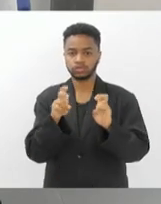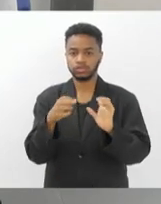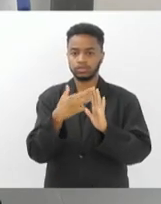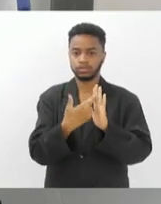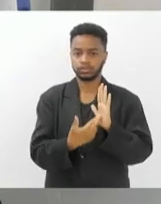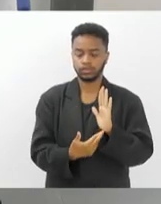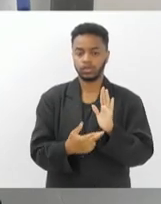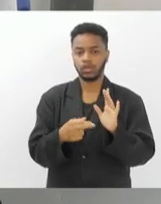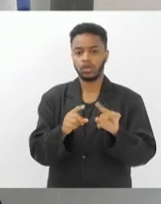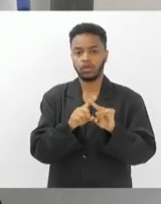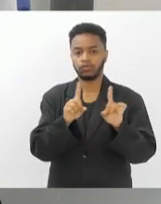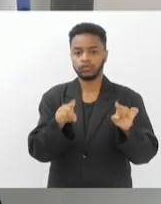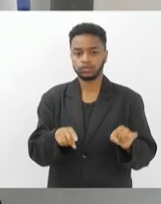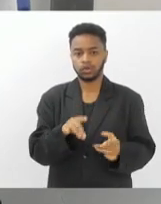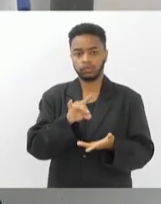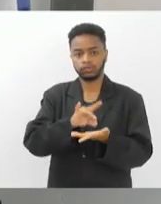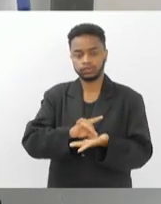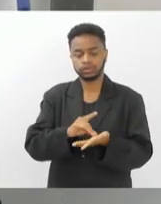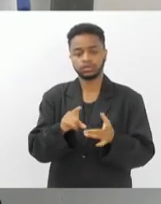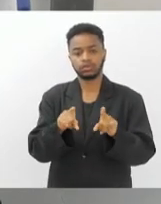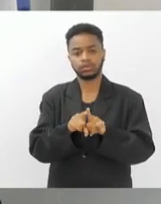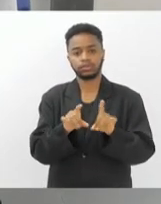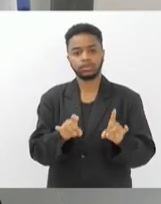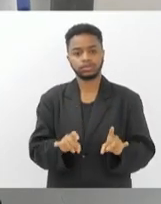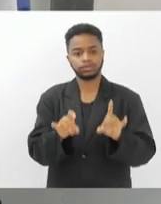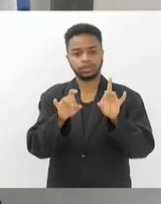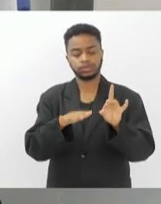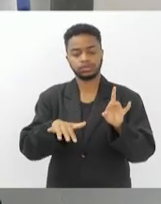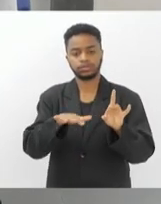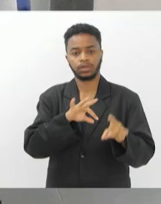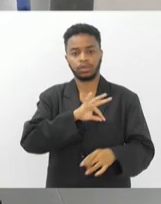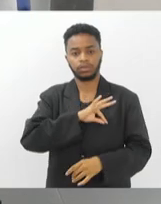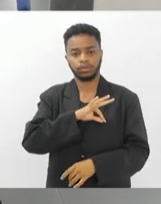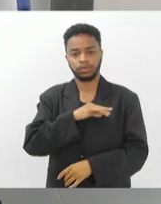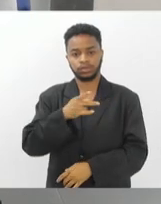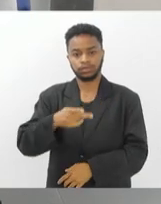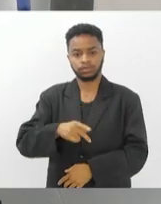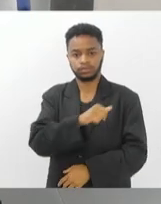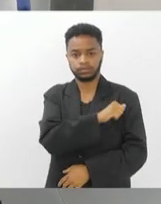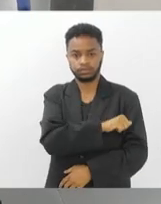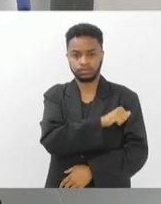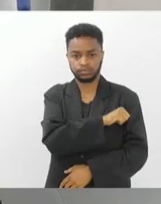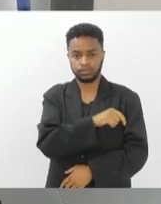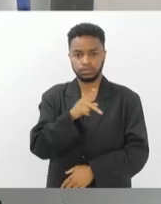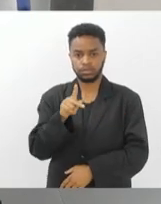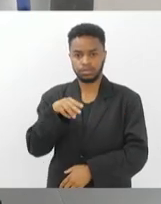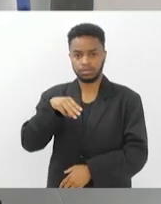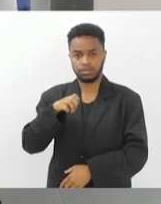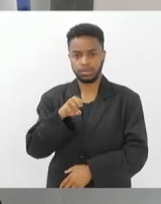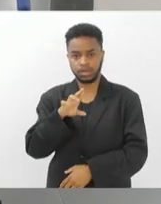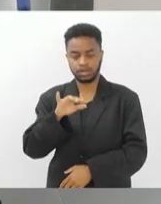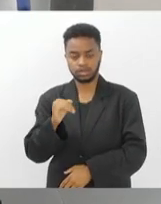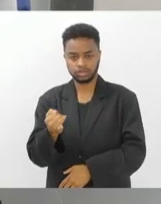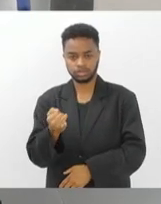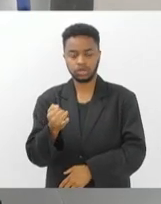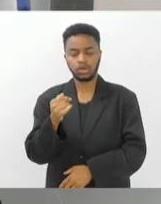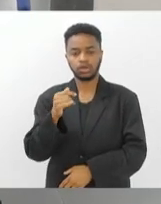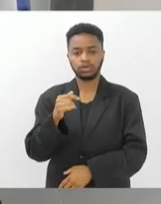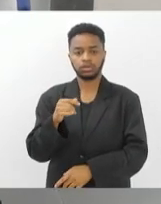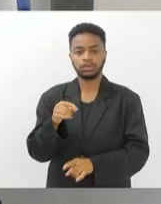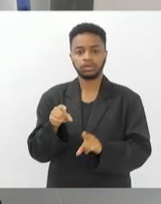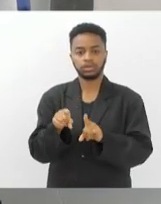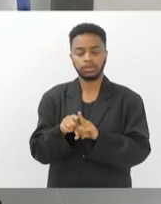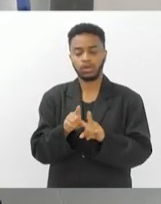quadros oficiais auxiliares e especialistas da Polícia Militar do Estado do Rio de Janeiro, PEMERJ, o acesso aos mesmos e da